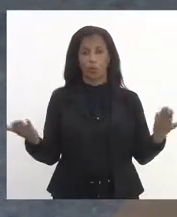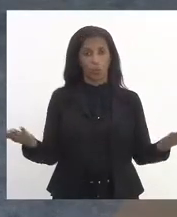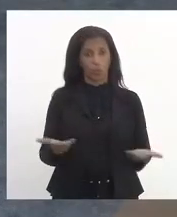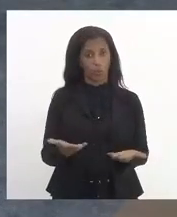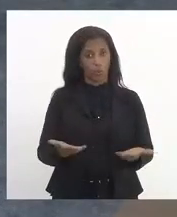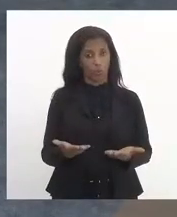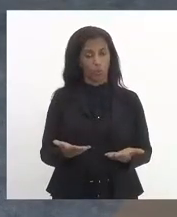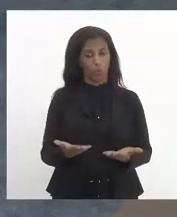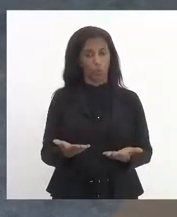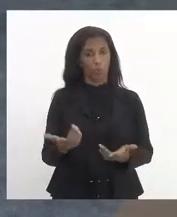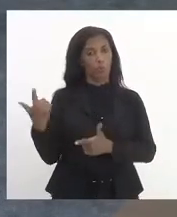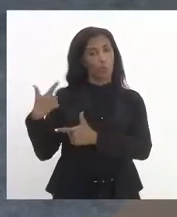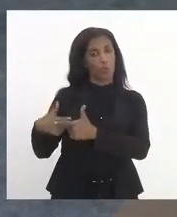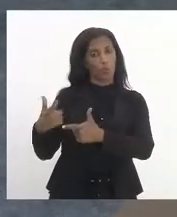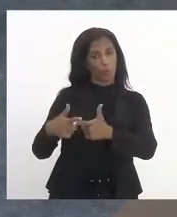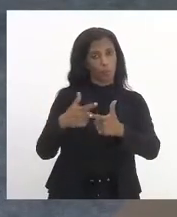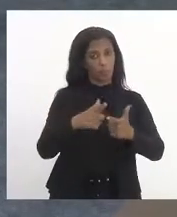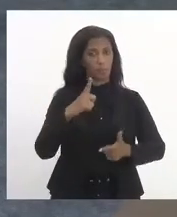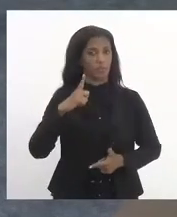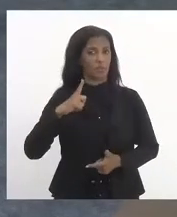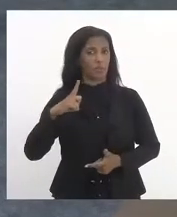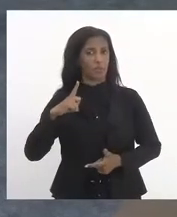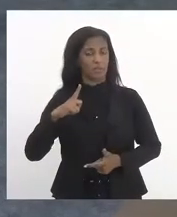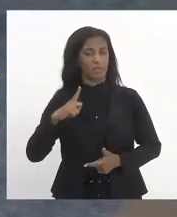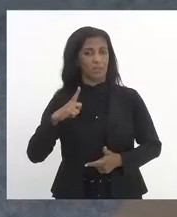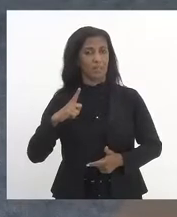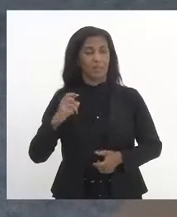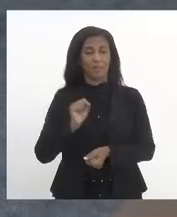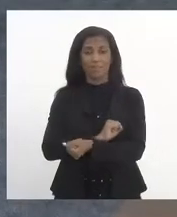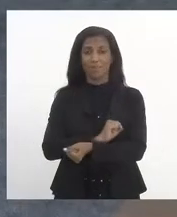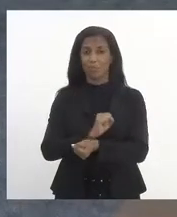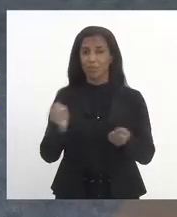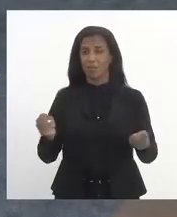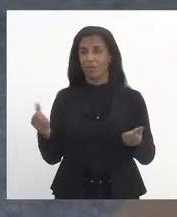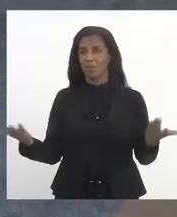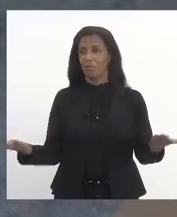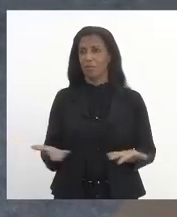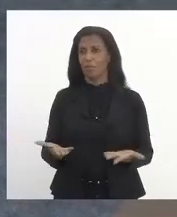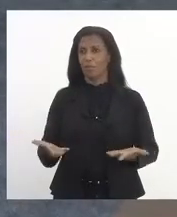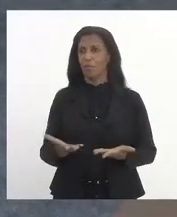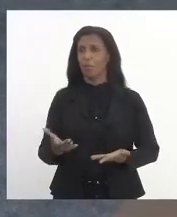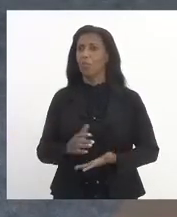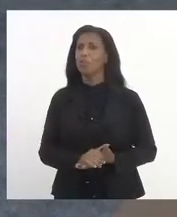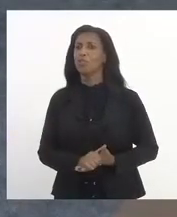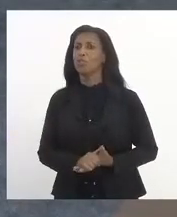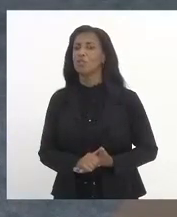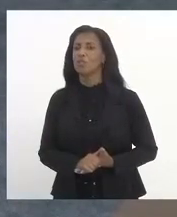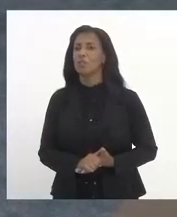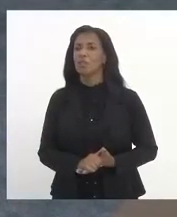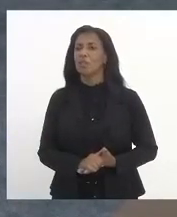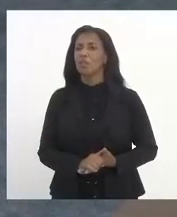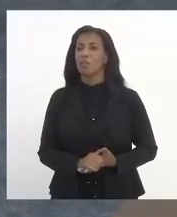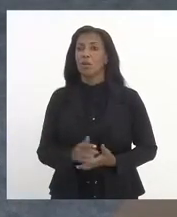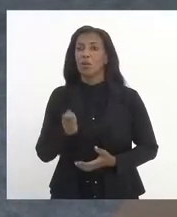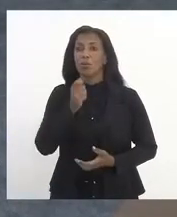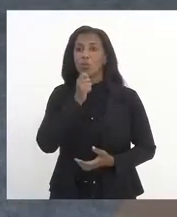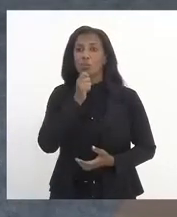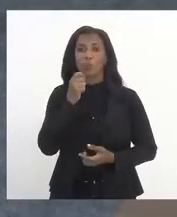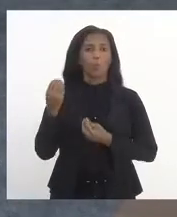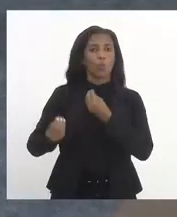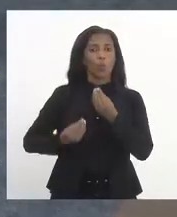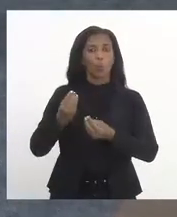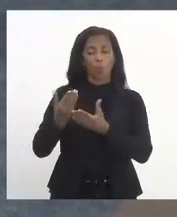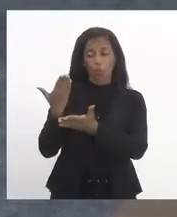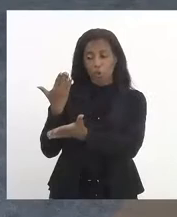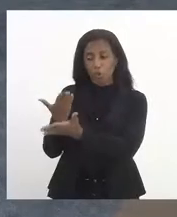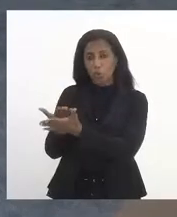Na atual situação que enfrentamos, ainda que meritosa, é impossível de fazer isso sem que tenhamos um devido e longo